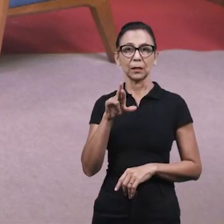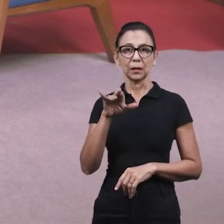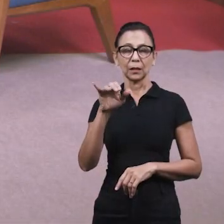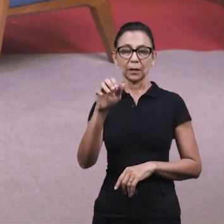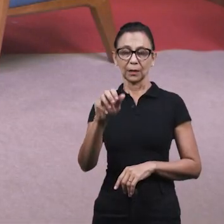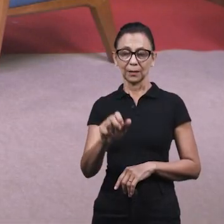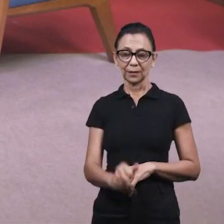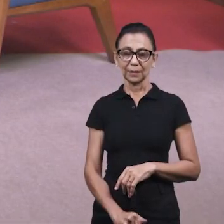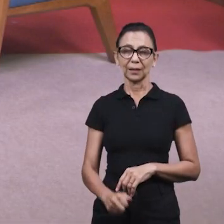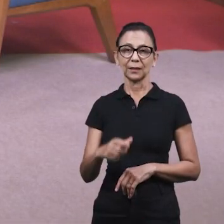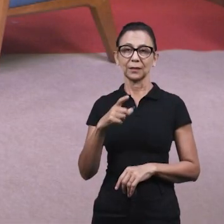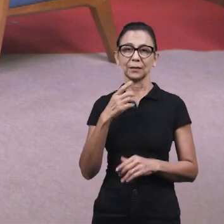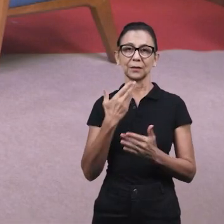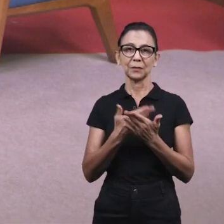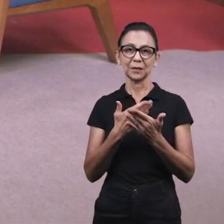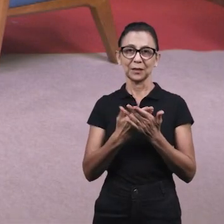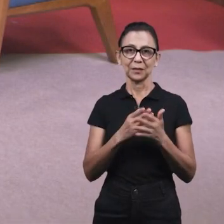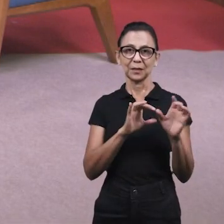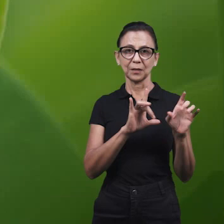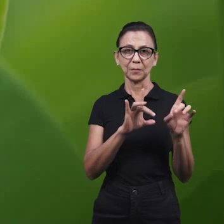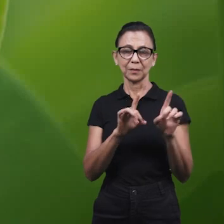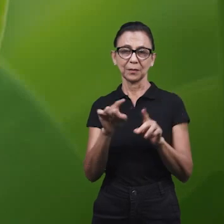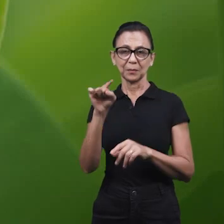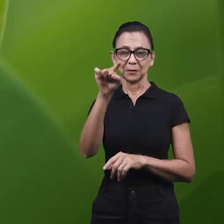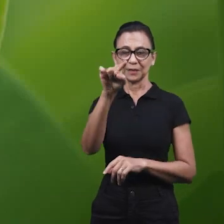Assista agora ao quadro Lições do Manaim.